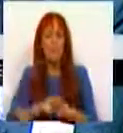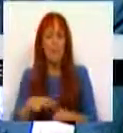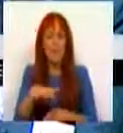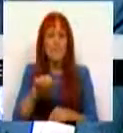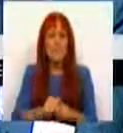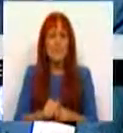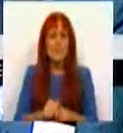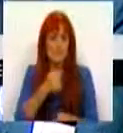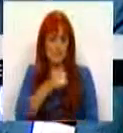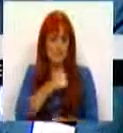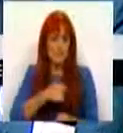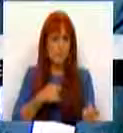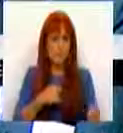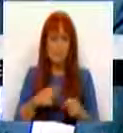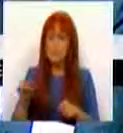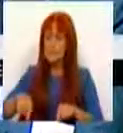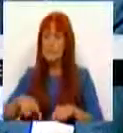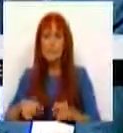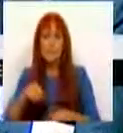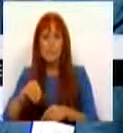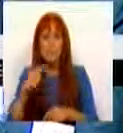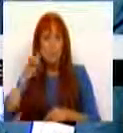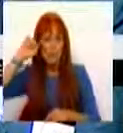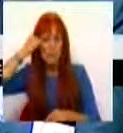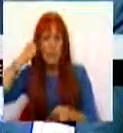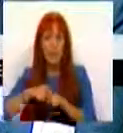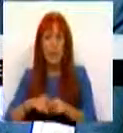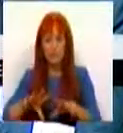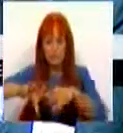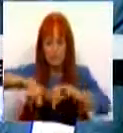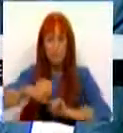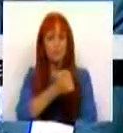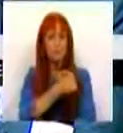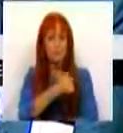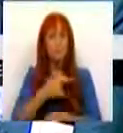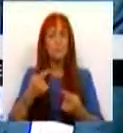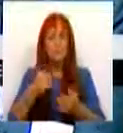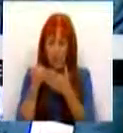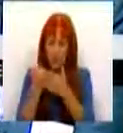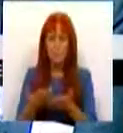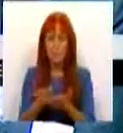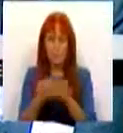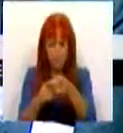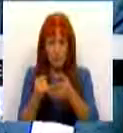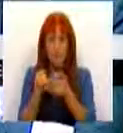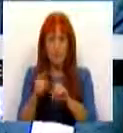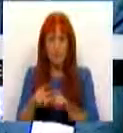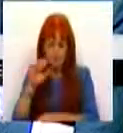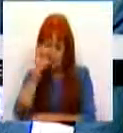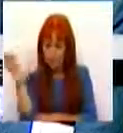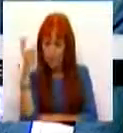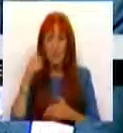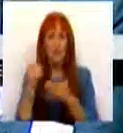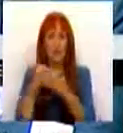a situação das habitações e particularmente nos concelhos muito afetados na destruição de habitações, mas apoiando a economia, apoiando a